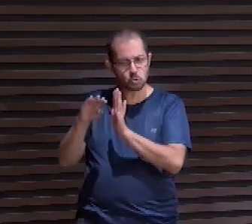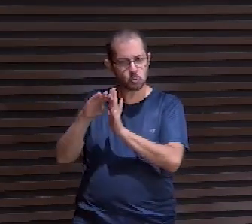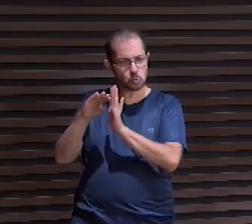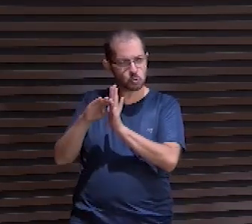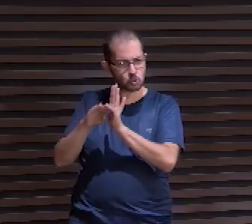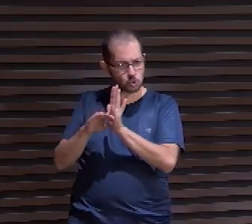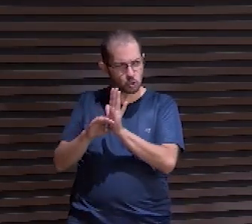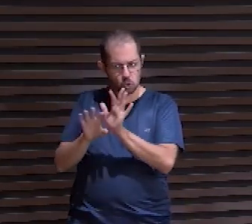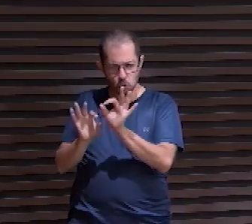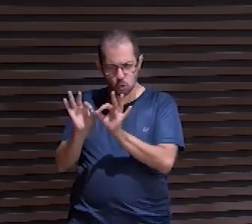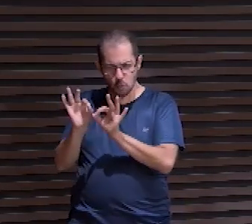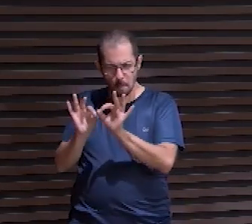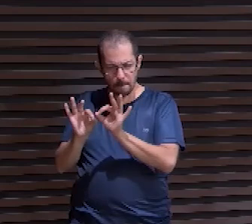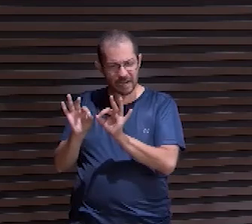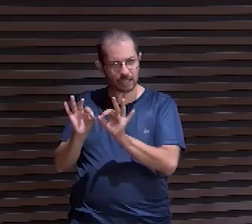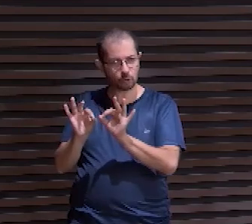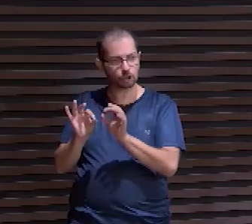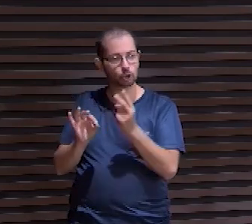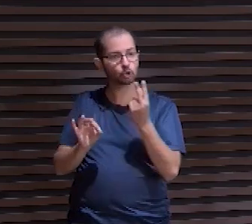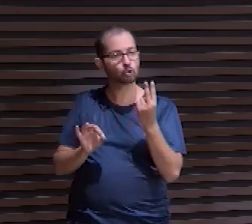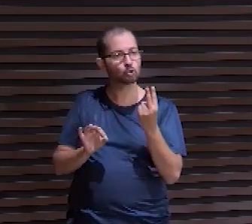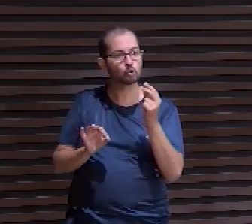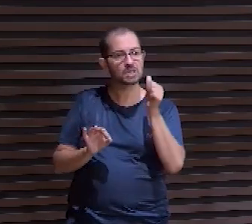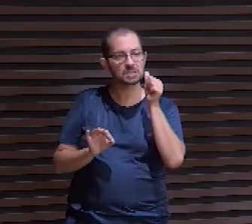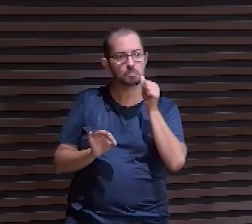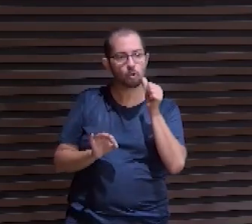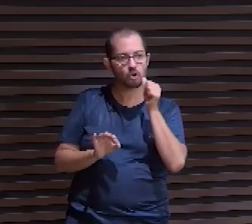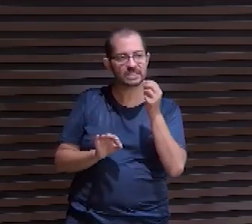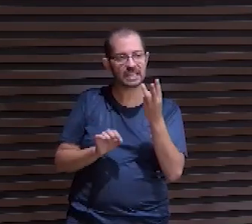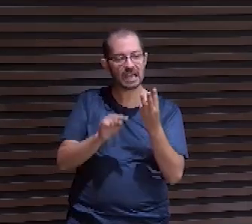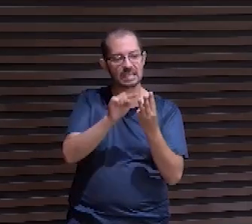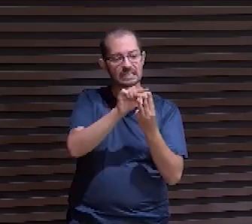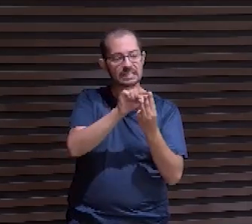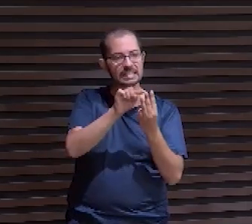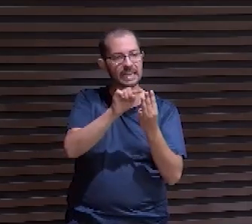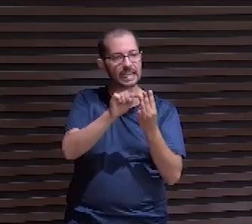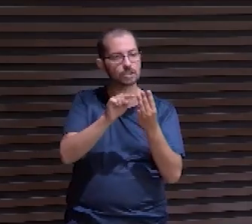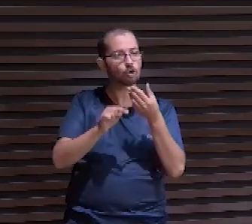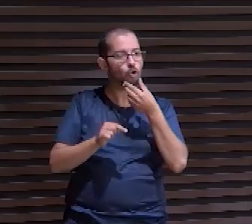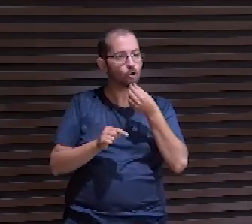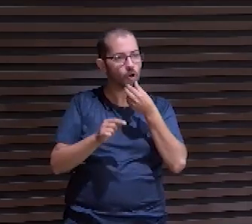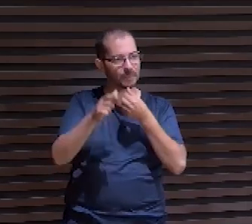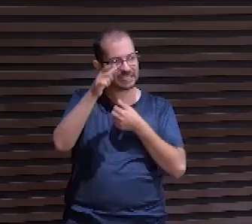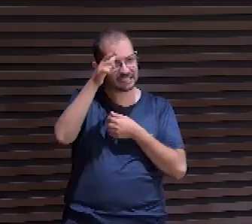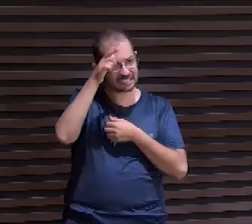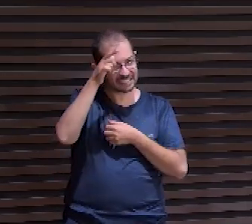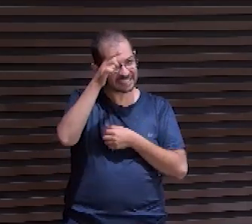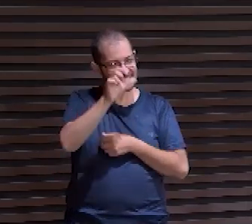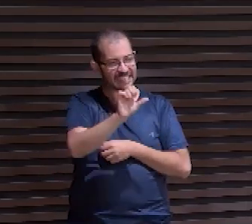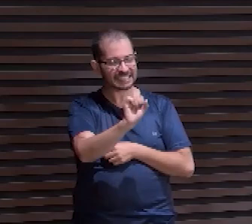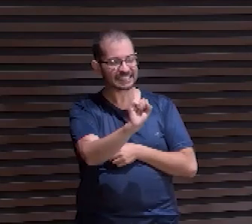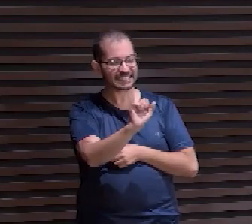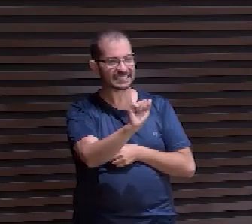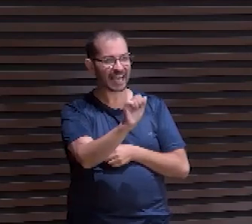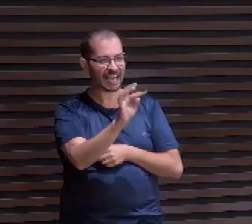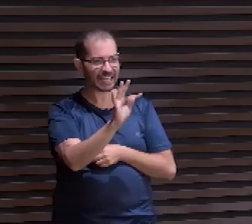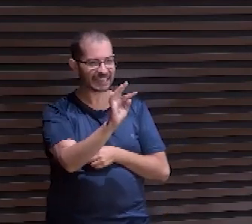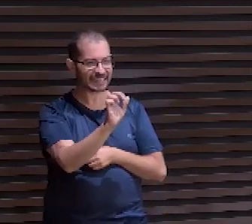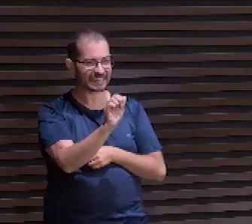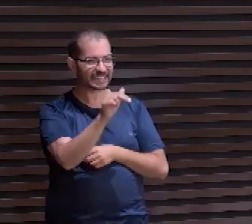e eram 2 moças e 3 rapazes satanistas. Vocês sabem que Satanás, uma